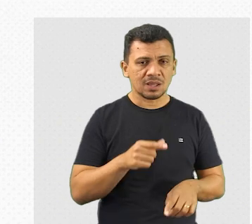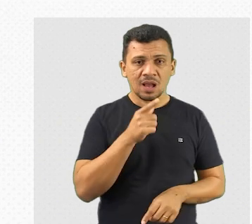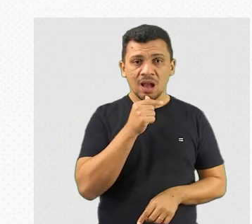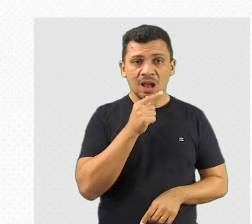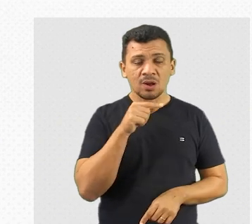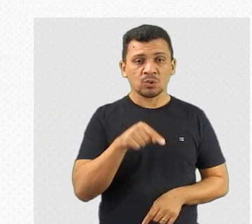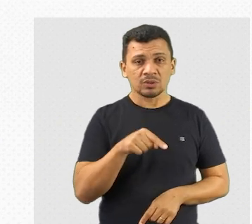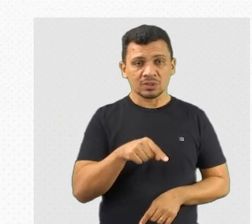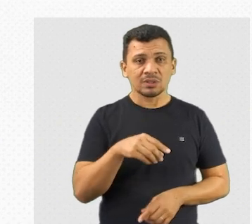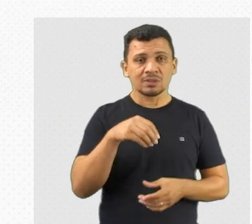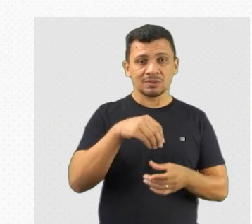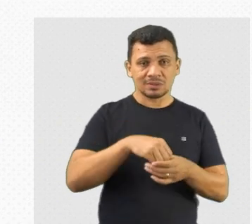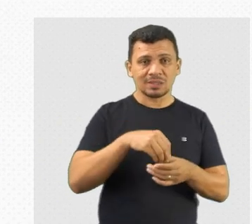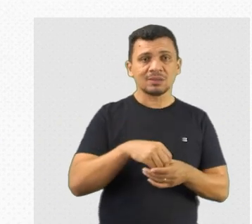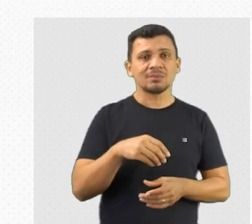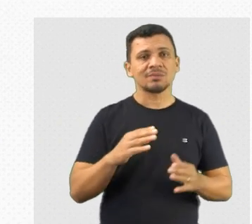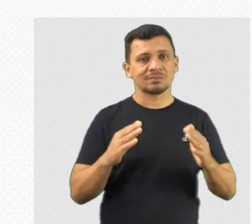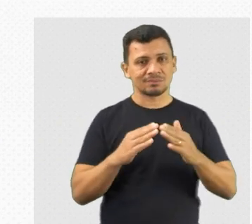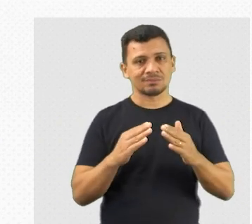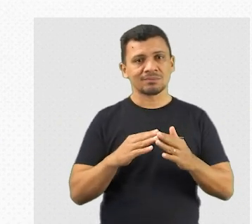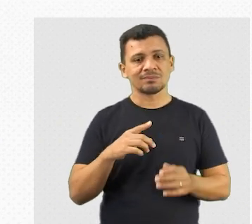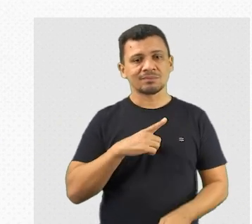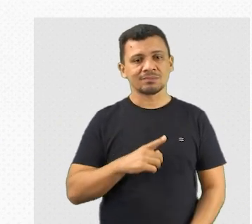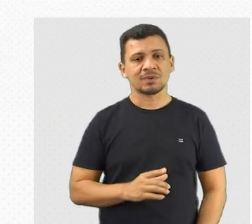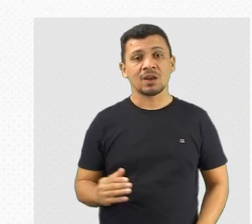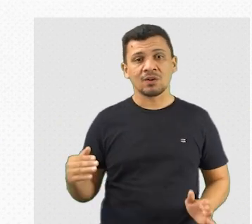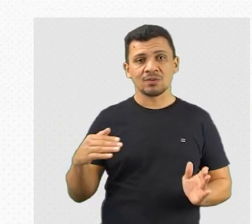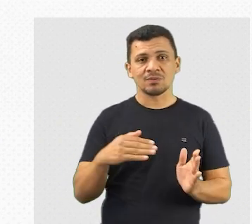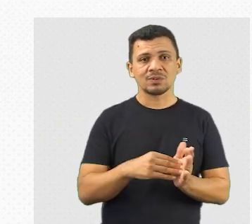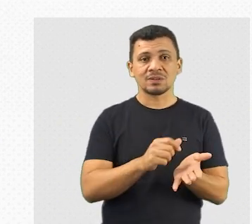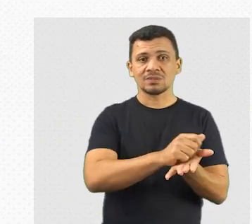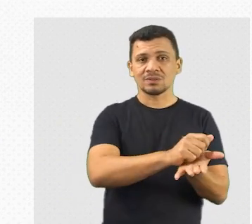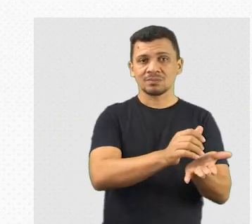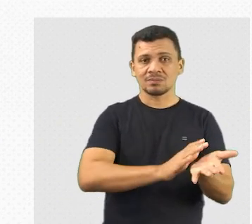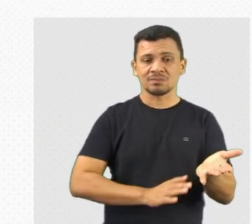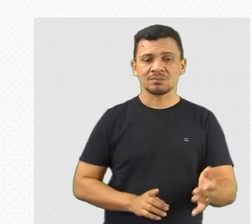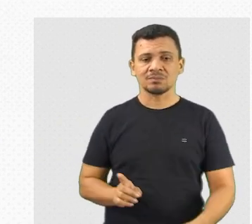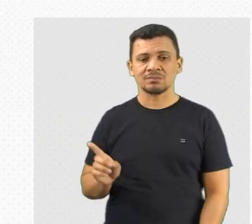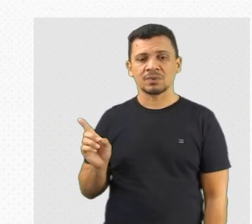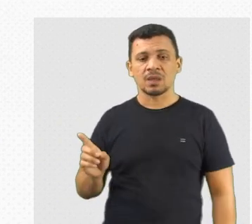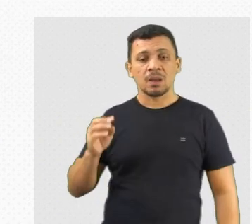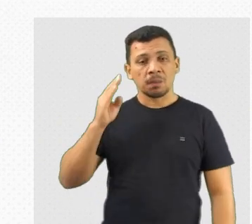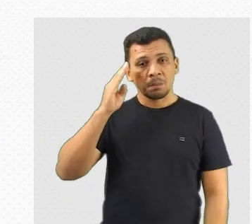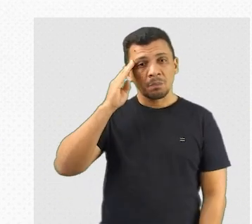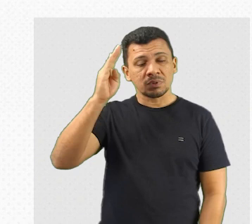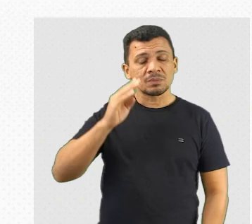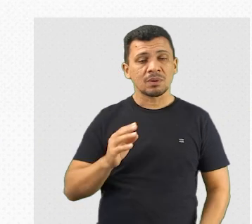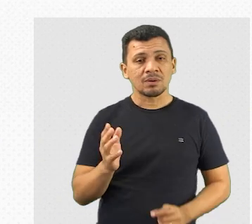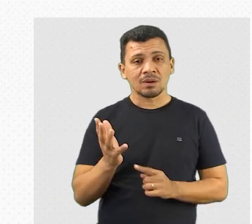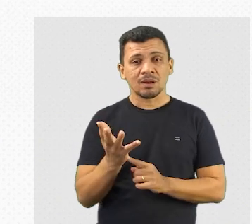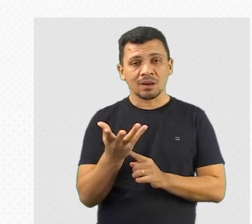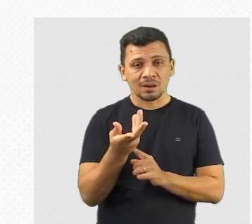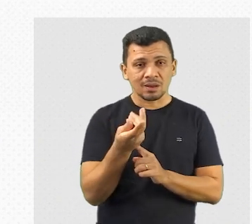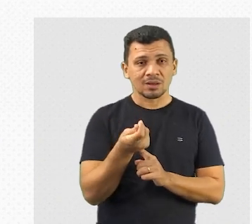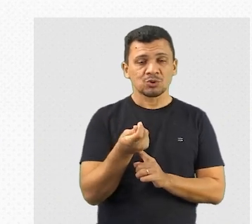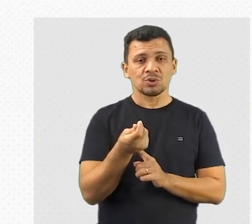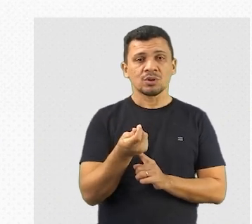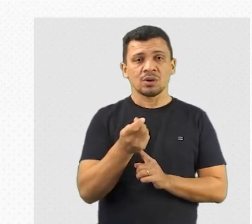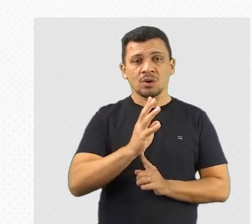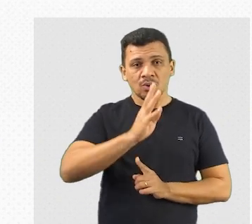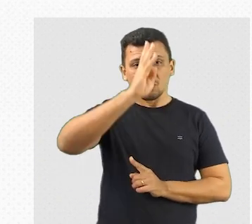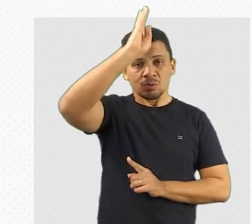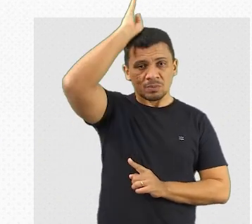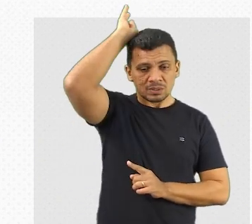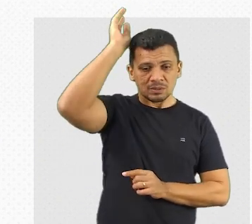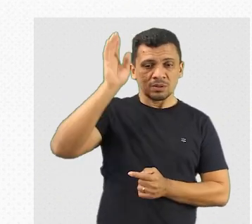recolher, para ter água dentro da casa. Para a gente finalizar, nesse nosso exercitando, entre os destaques da arte romana, da Roma Antiga, devemos destacar